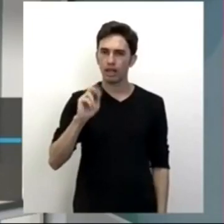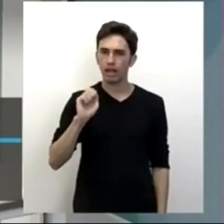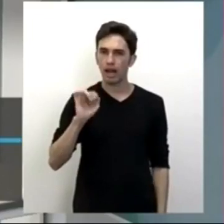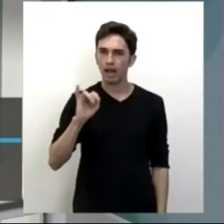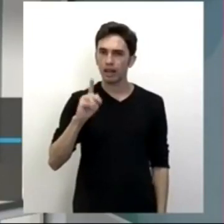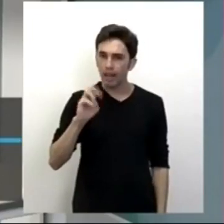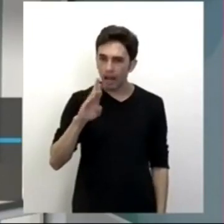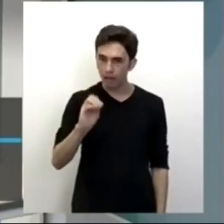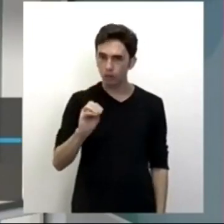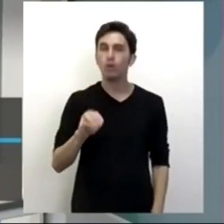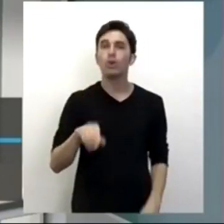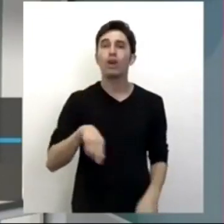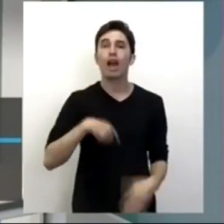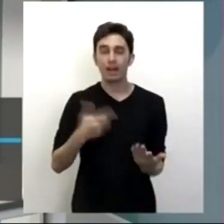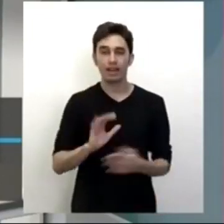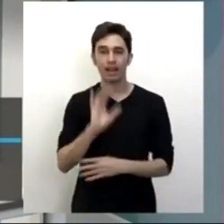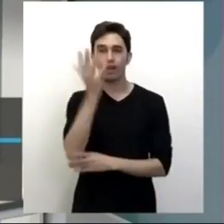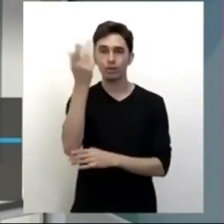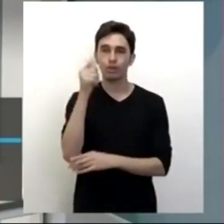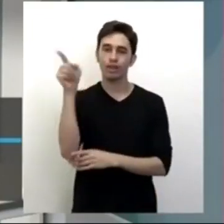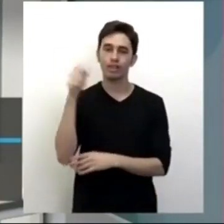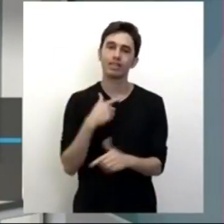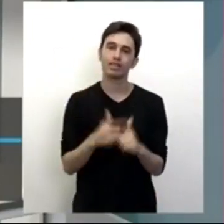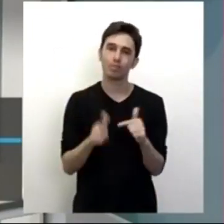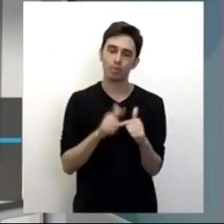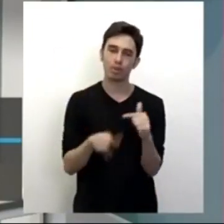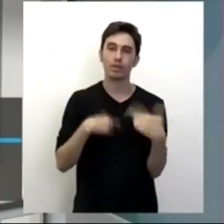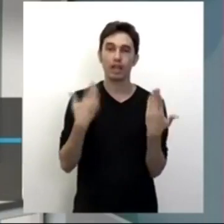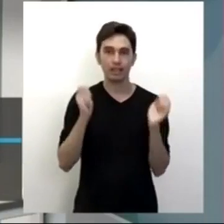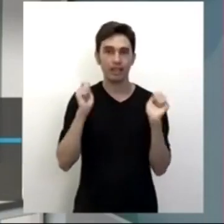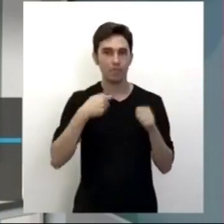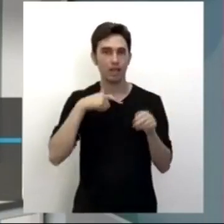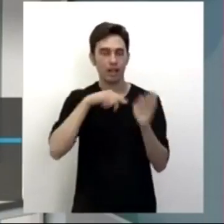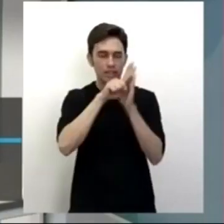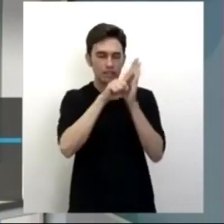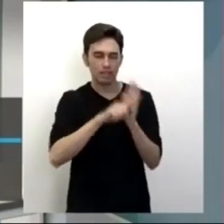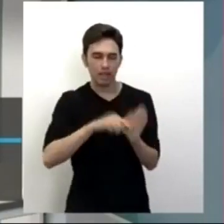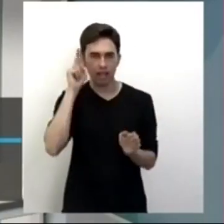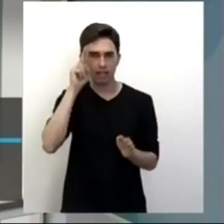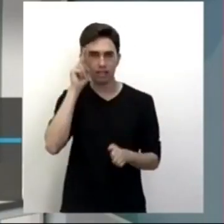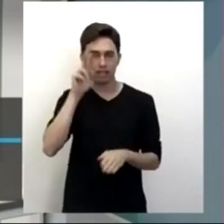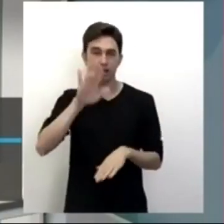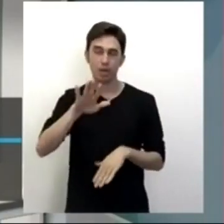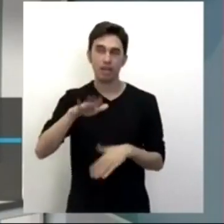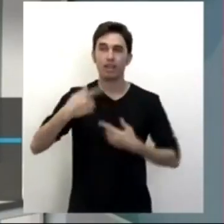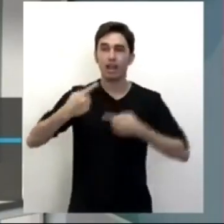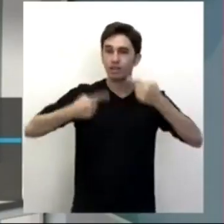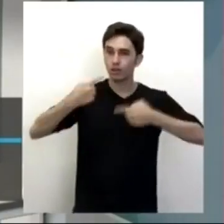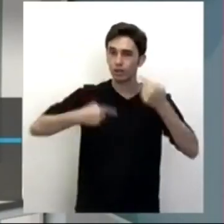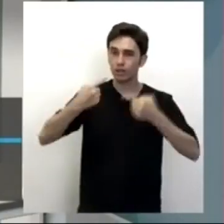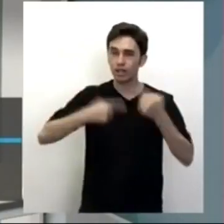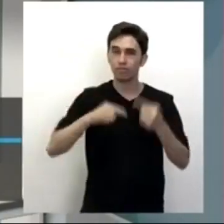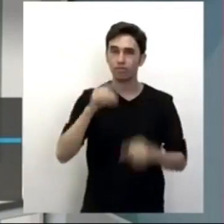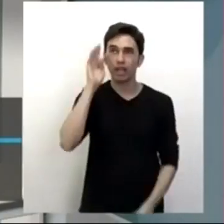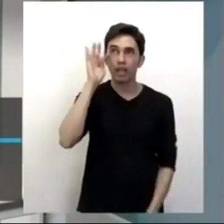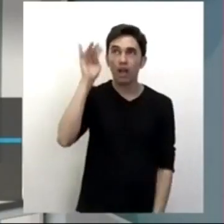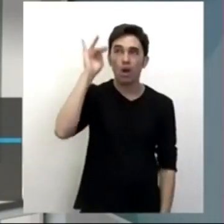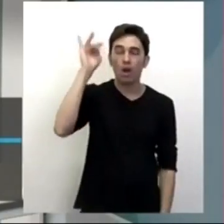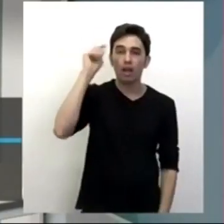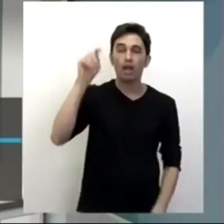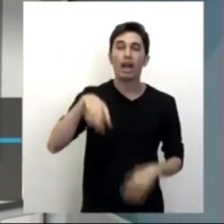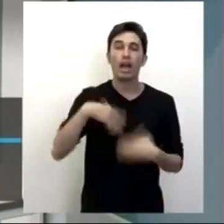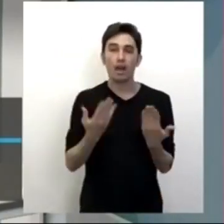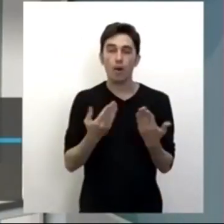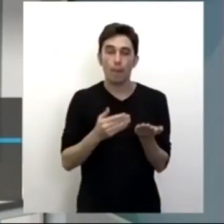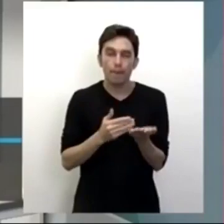que é possível ser analisado pela história. Mas uma coisa é a discussão teórica, é o princípio